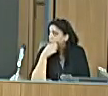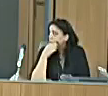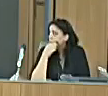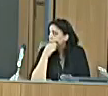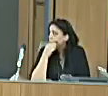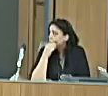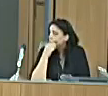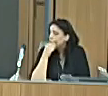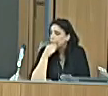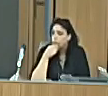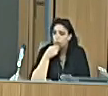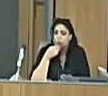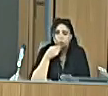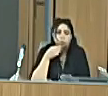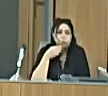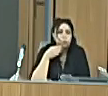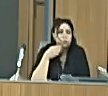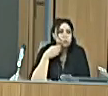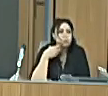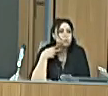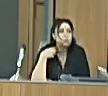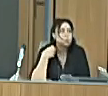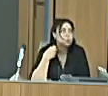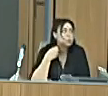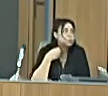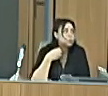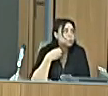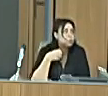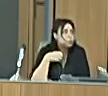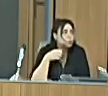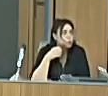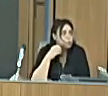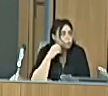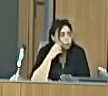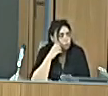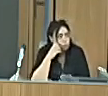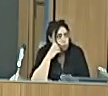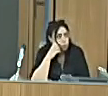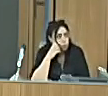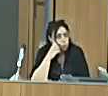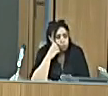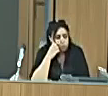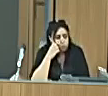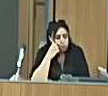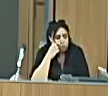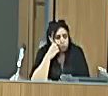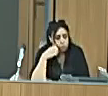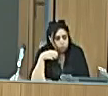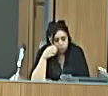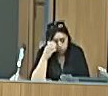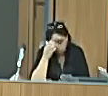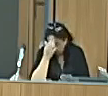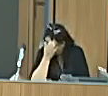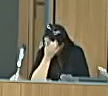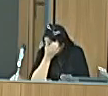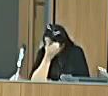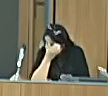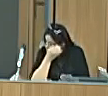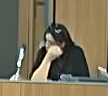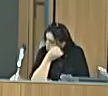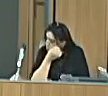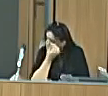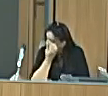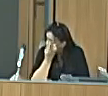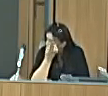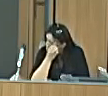de adolescentes em vulnerabilidade social hoje a maioria dos adolescentes que aporta no sistema socioeducativo são os líderes de tráfico